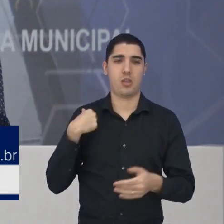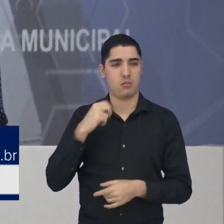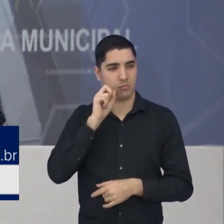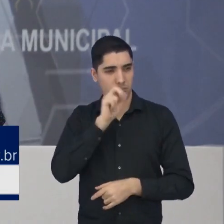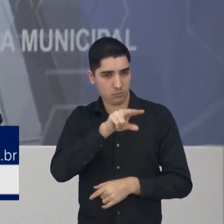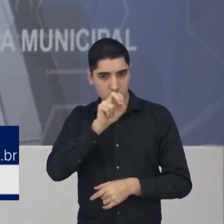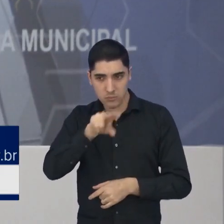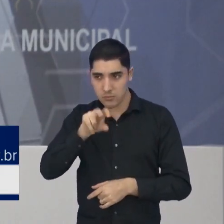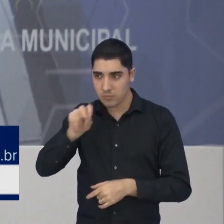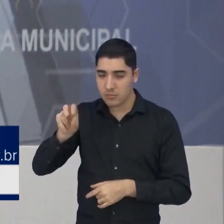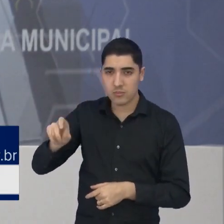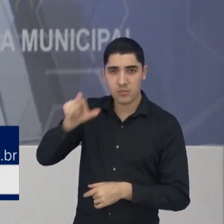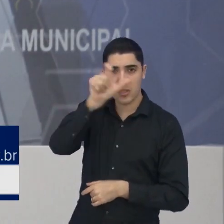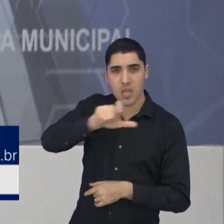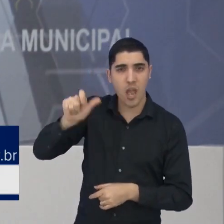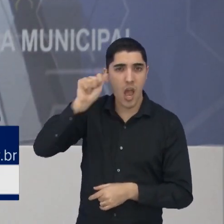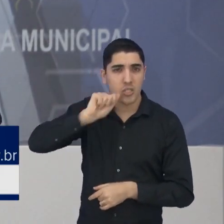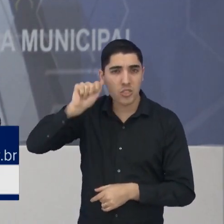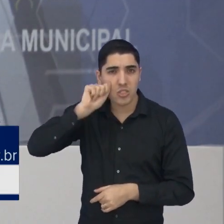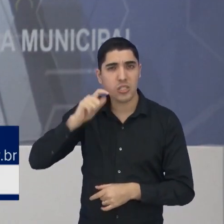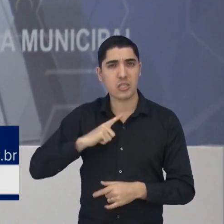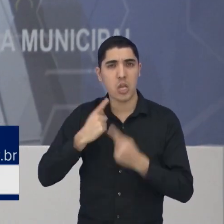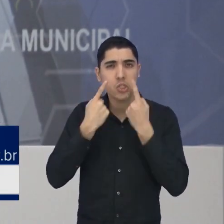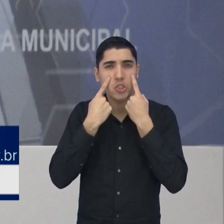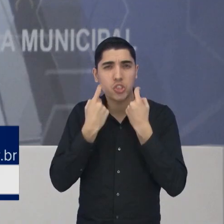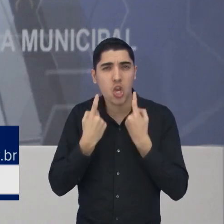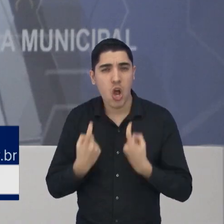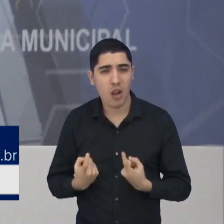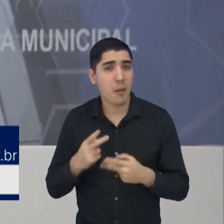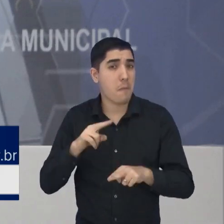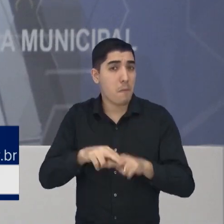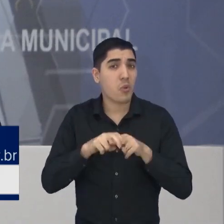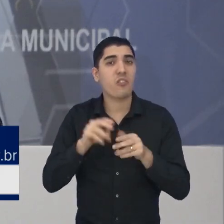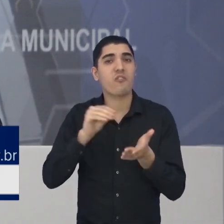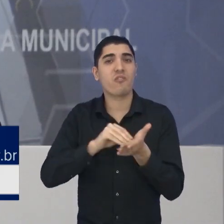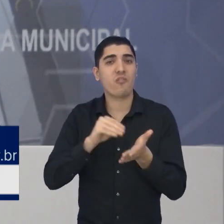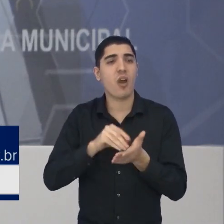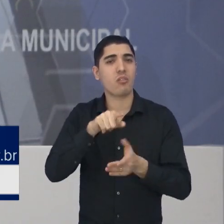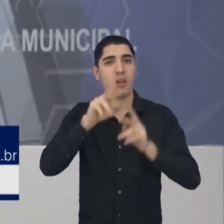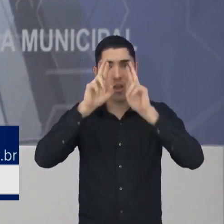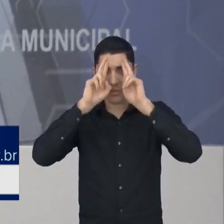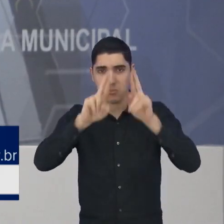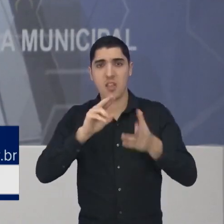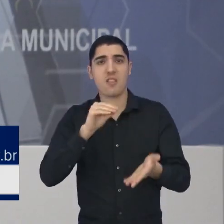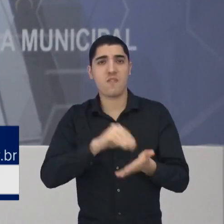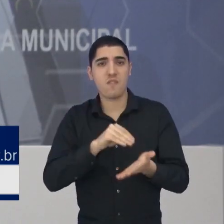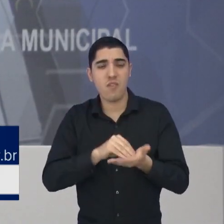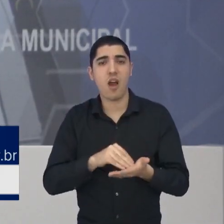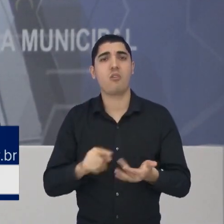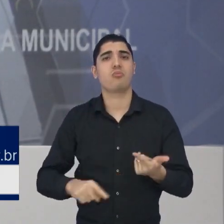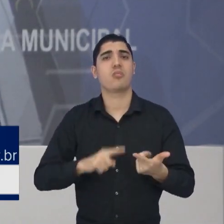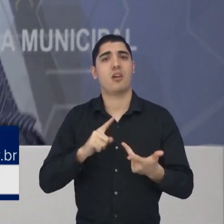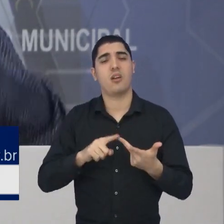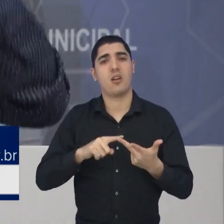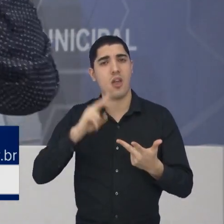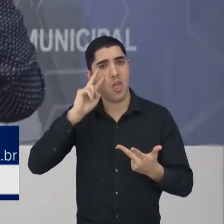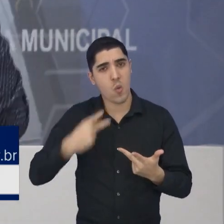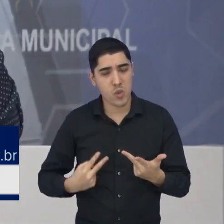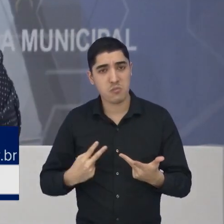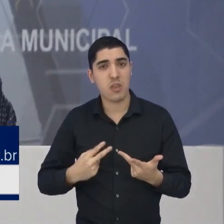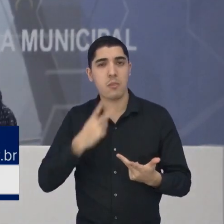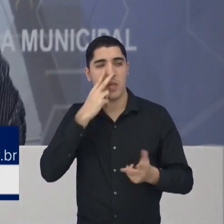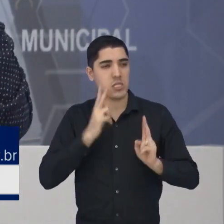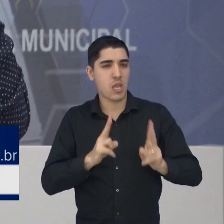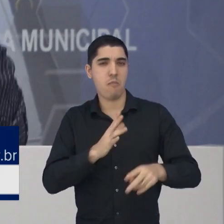tanto os artistas chorando por causa dessa discriminação, por causa dessa falta de reconhecimento, que eu